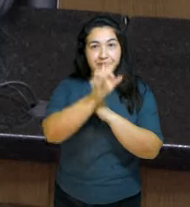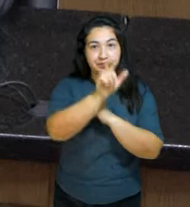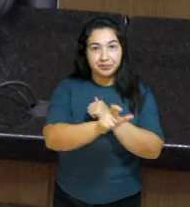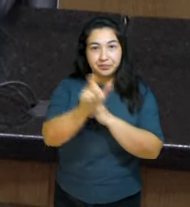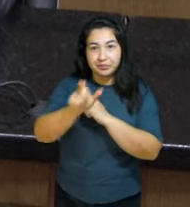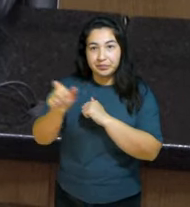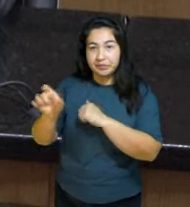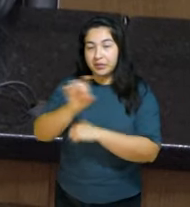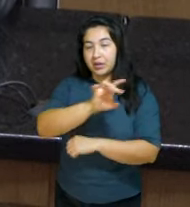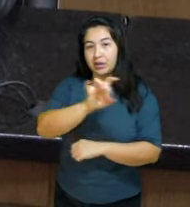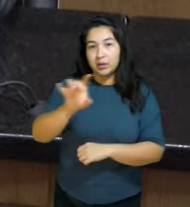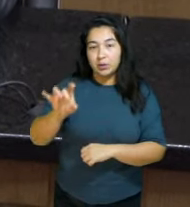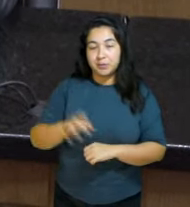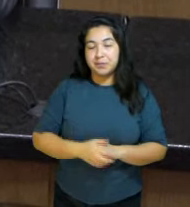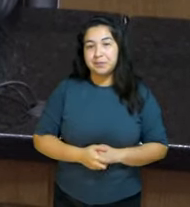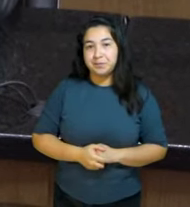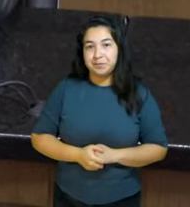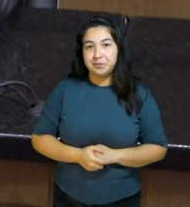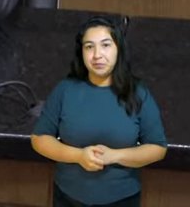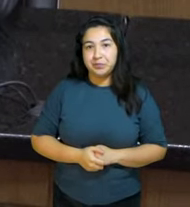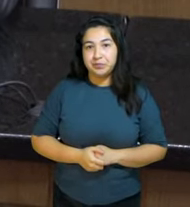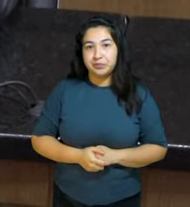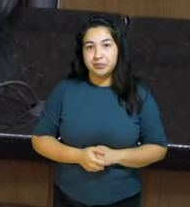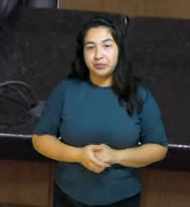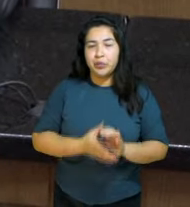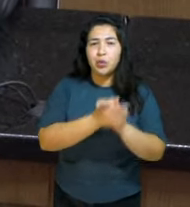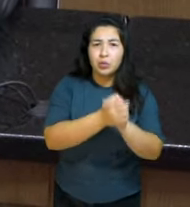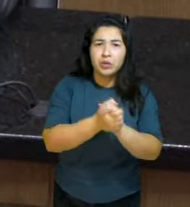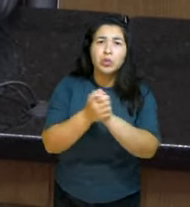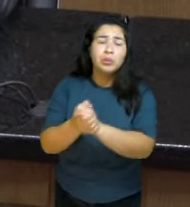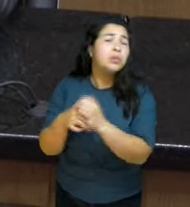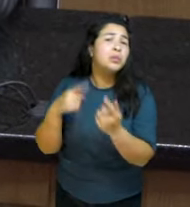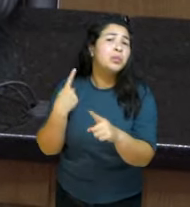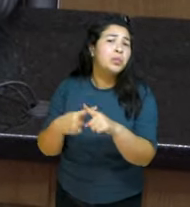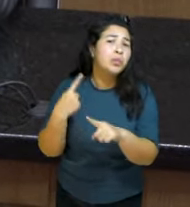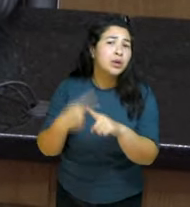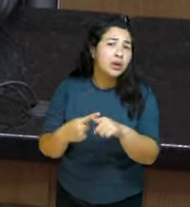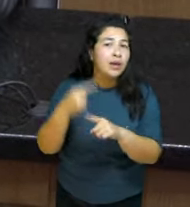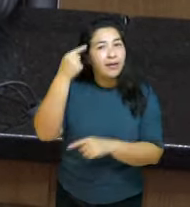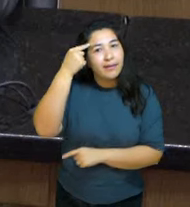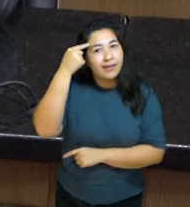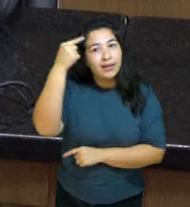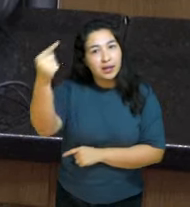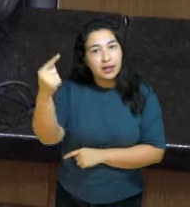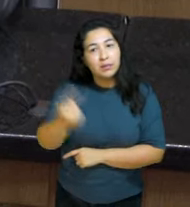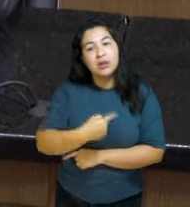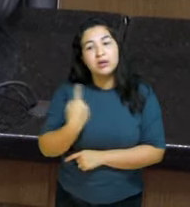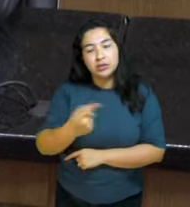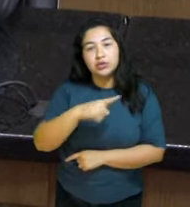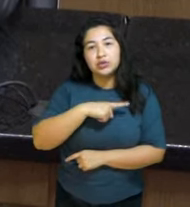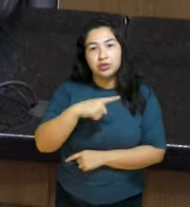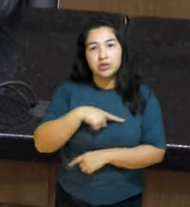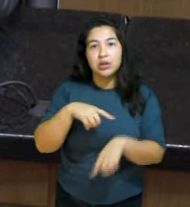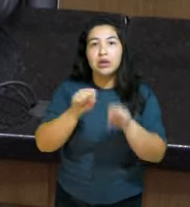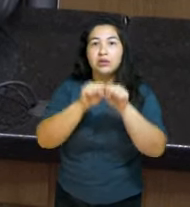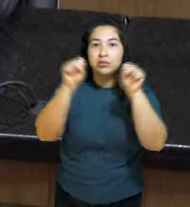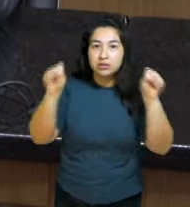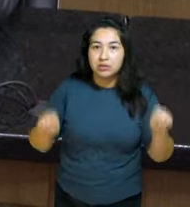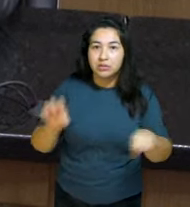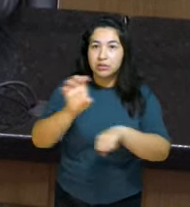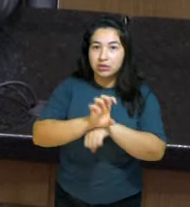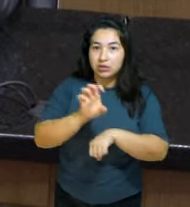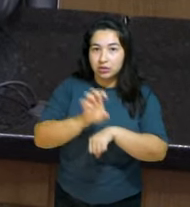Faço questão de fazer esse cumprimento, presidente, para lembrar que nós temos, sim, um sistema estadual do